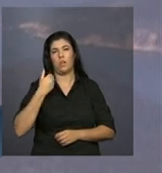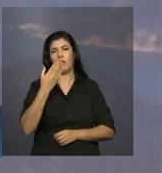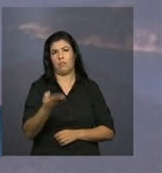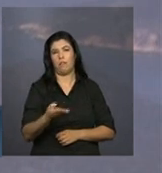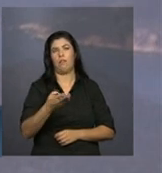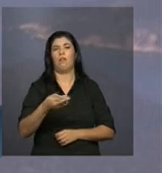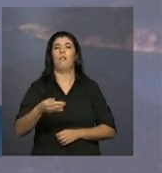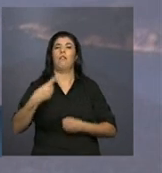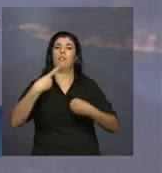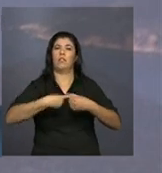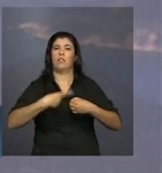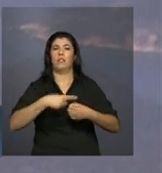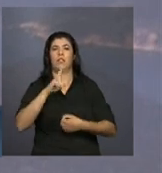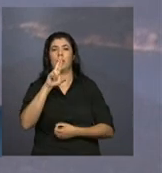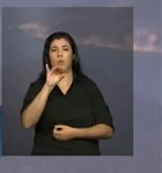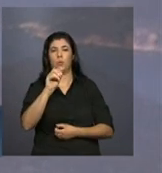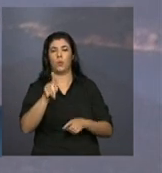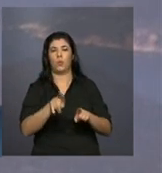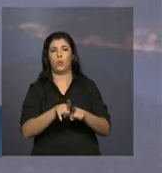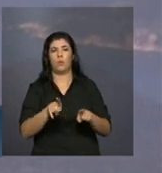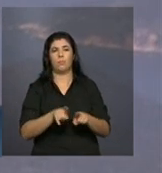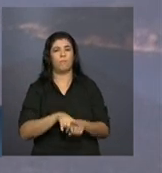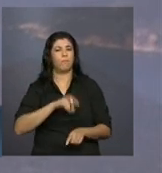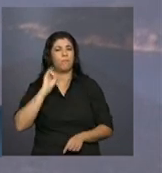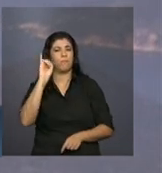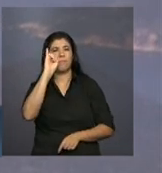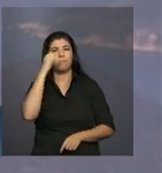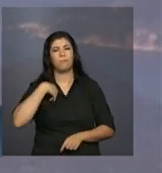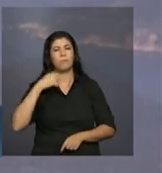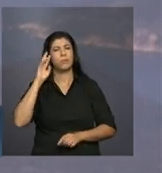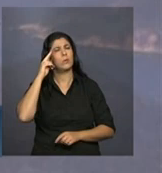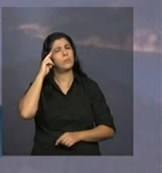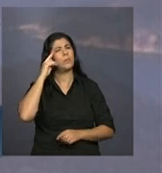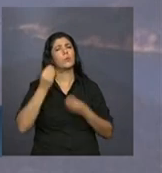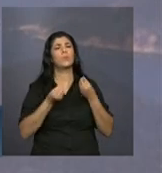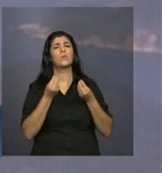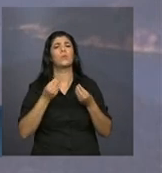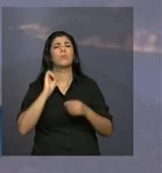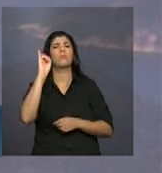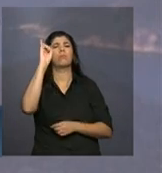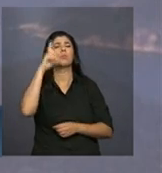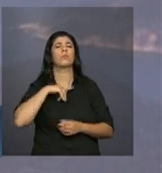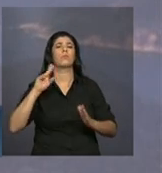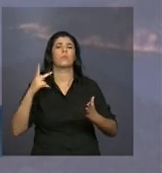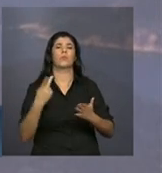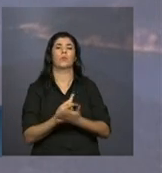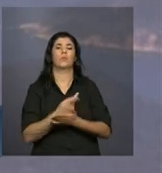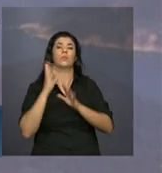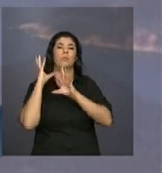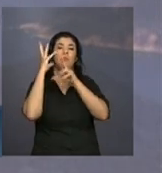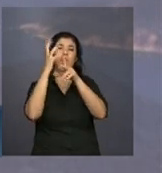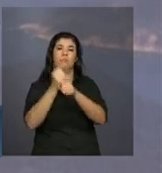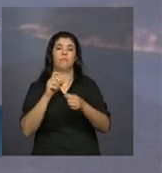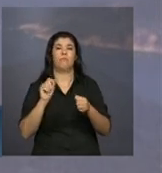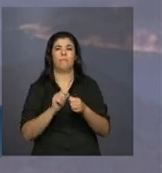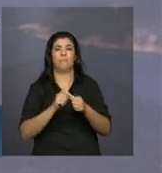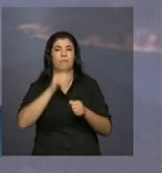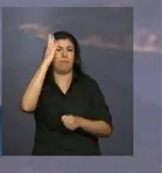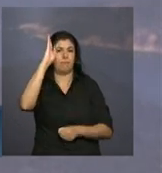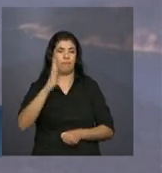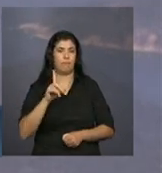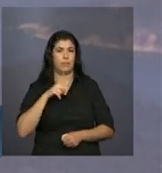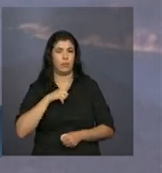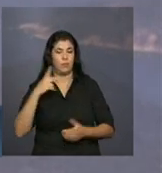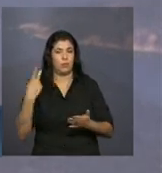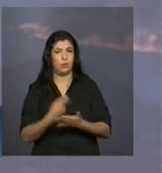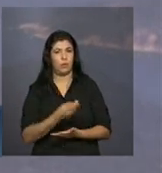também para a gente refletir. Uma parte importantíssima da história do Brasil passou-se